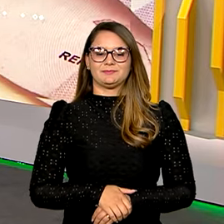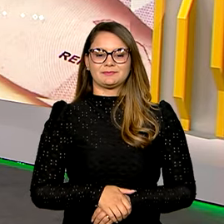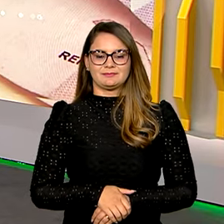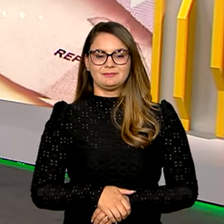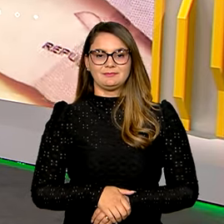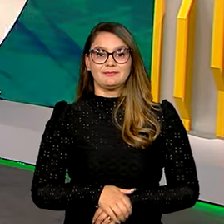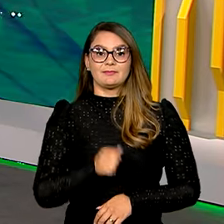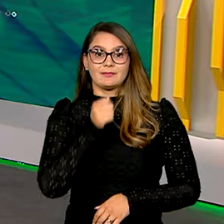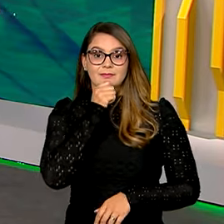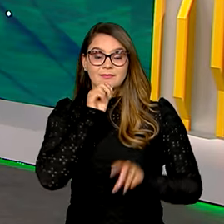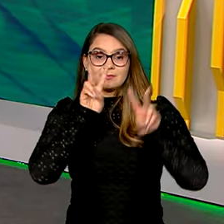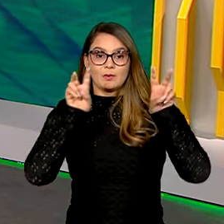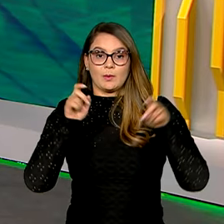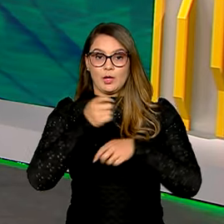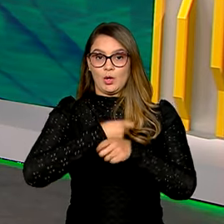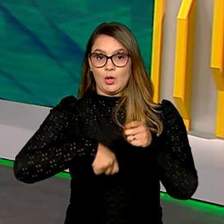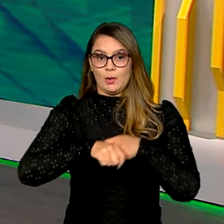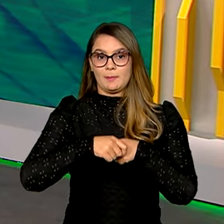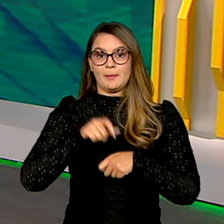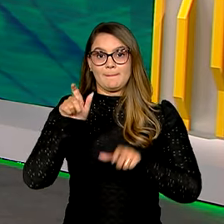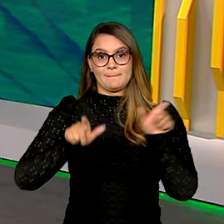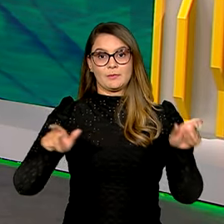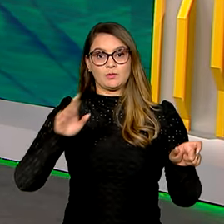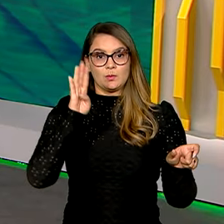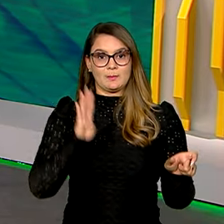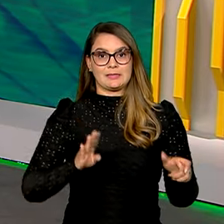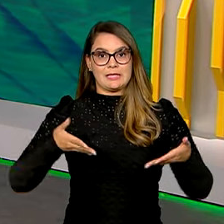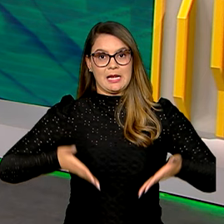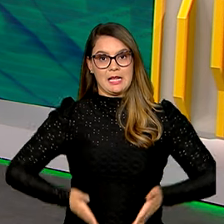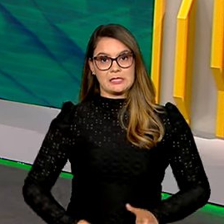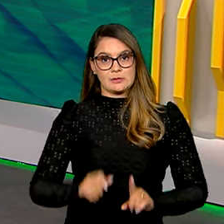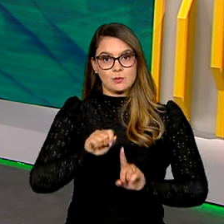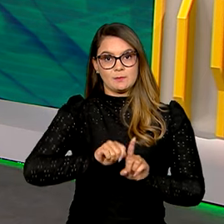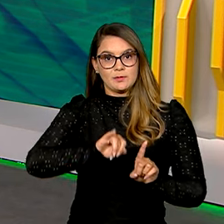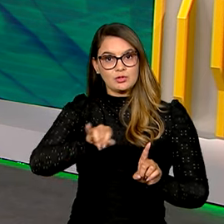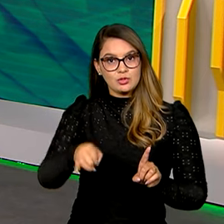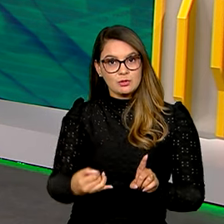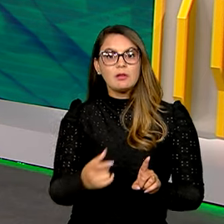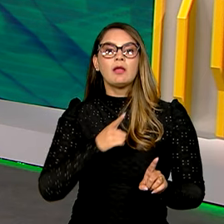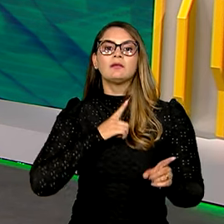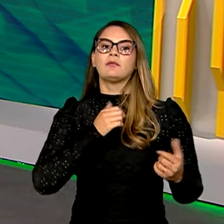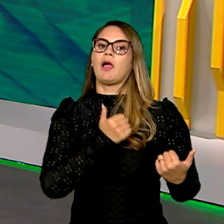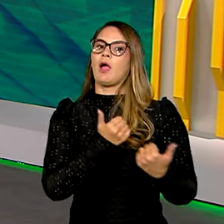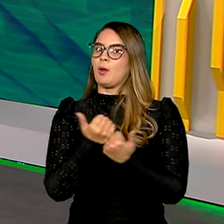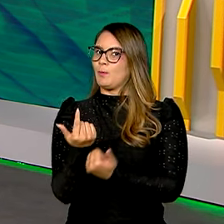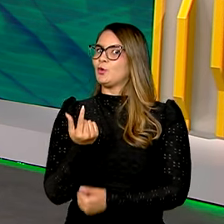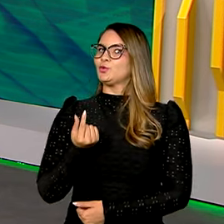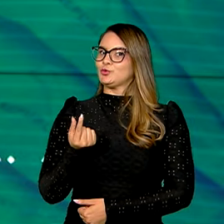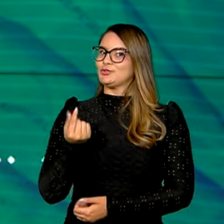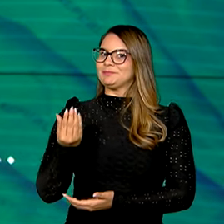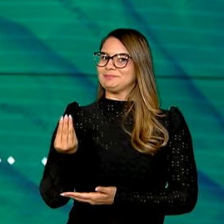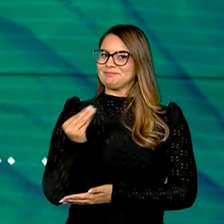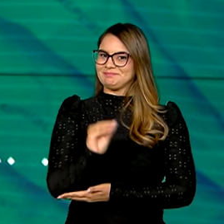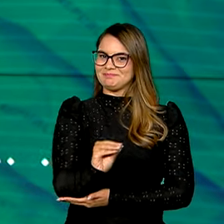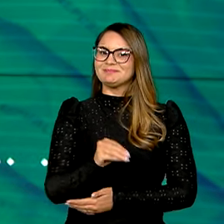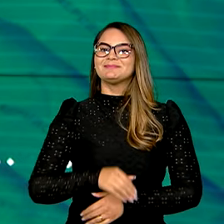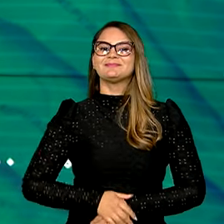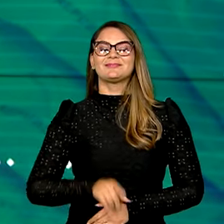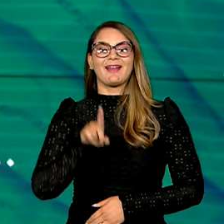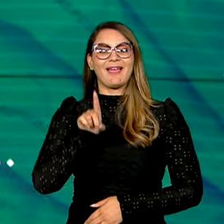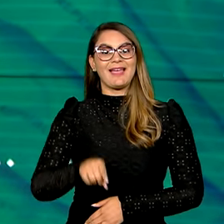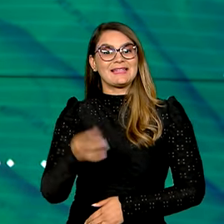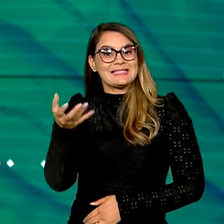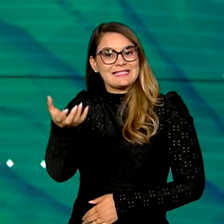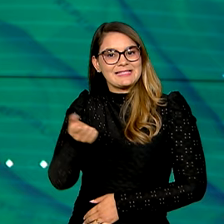E ainda falando de economia, os brasileiros nascidos em janeiro já têm mais um apoio no orçamento. É o